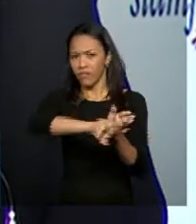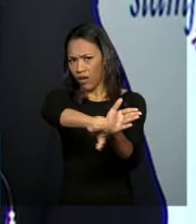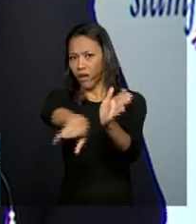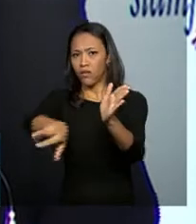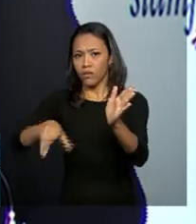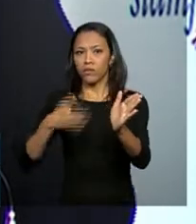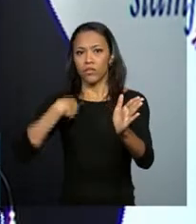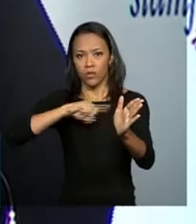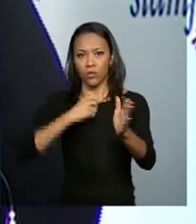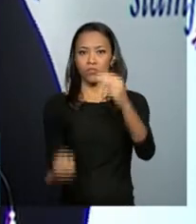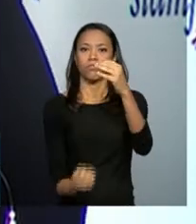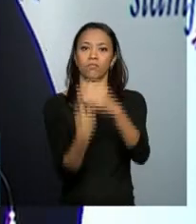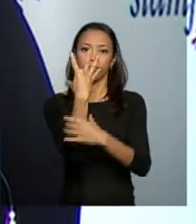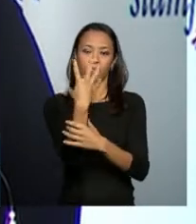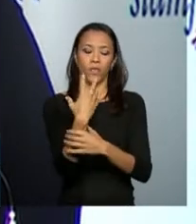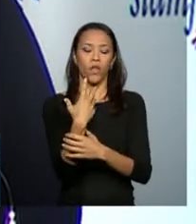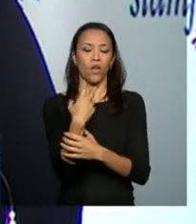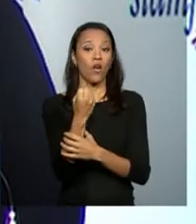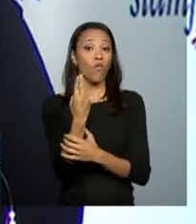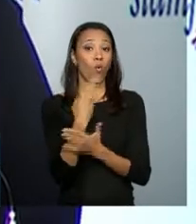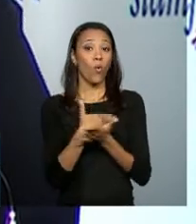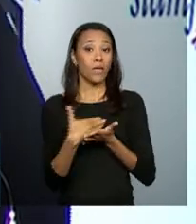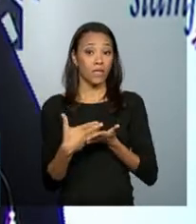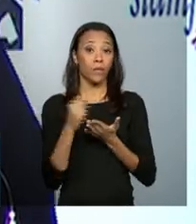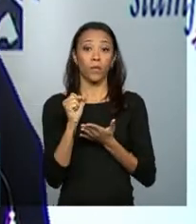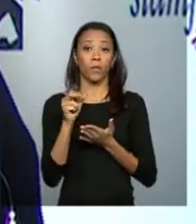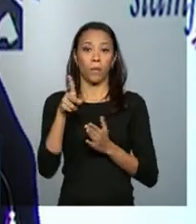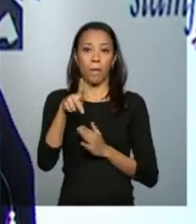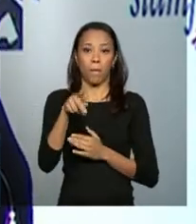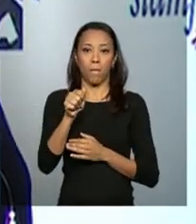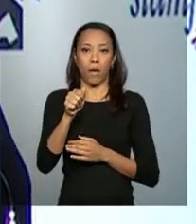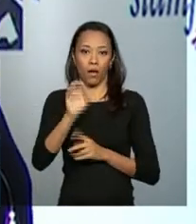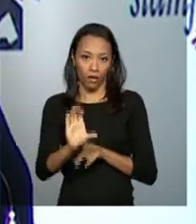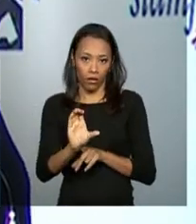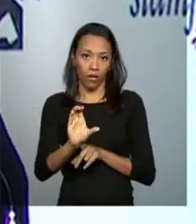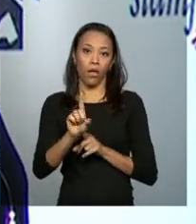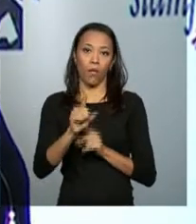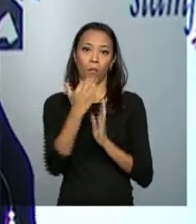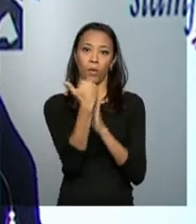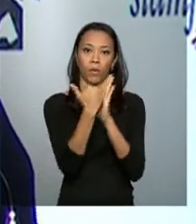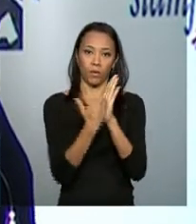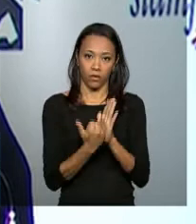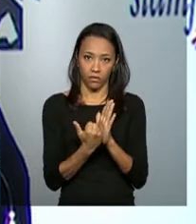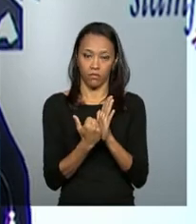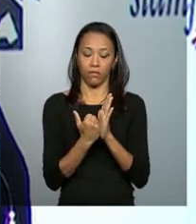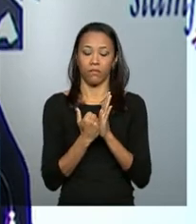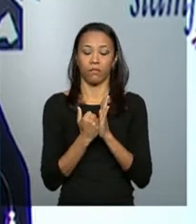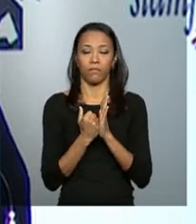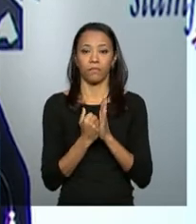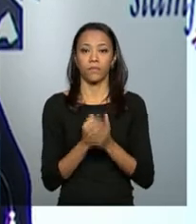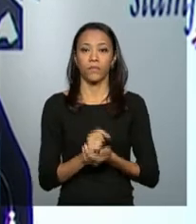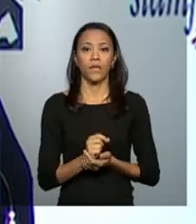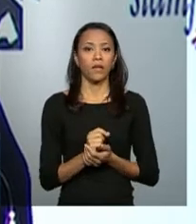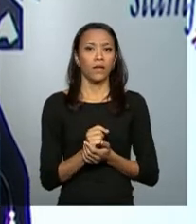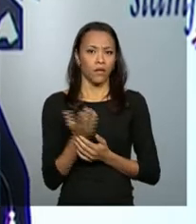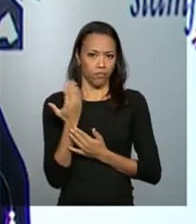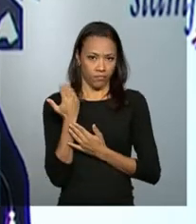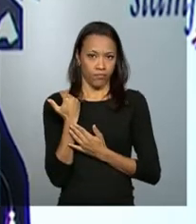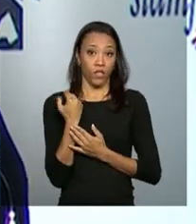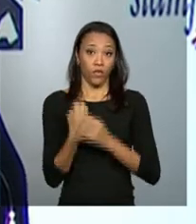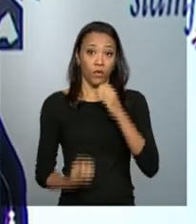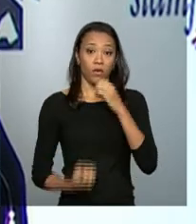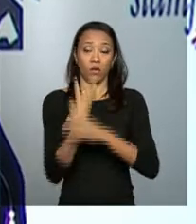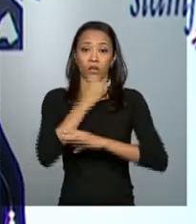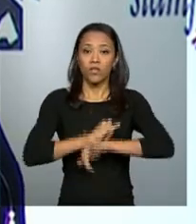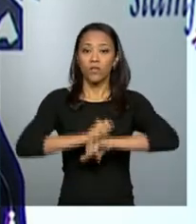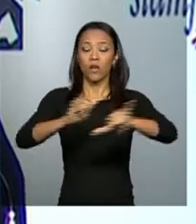então. Vou começar pelo PAC, o Programa de Aceleração do Crescimento. Na época em que foi